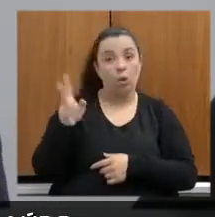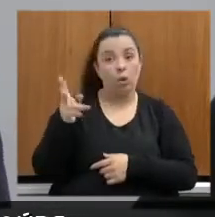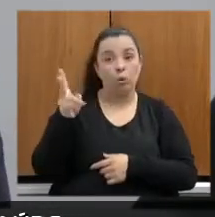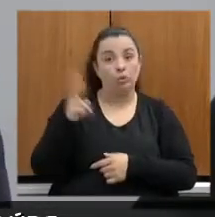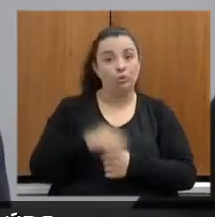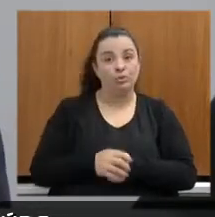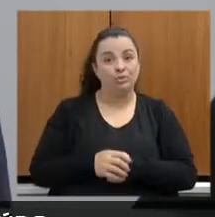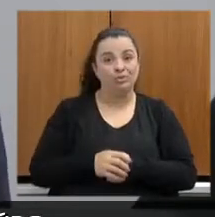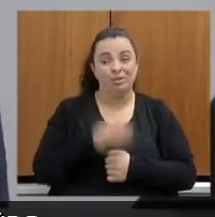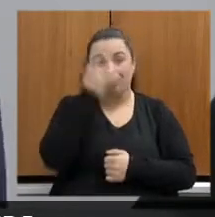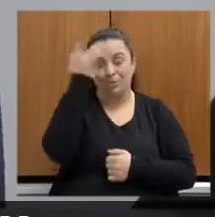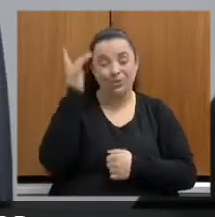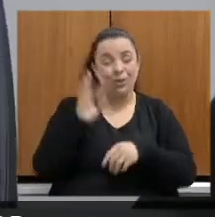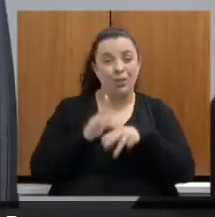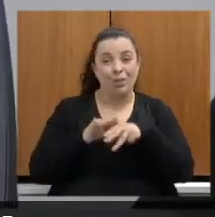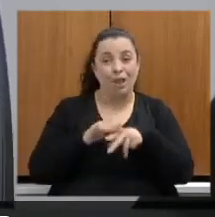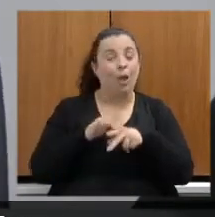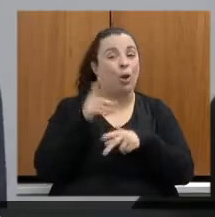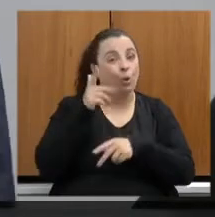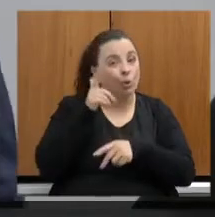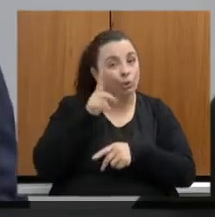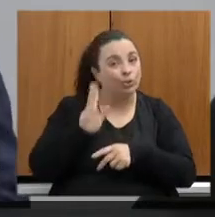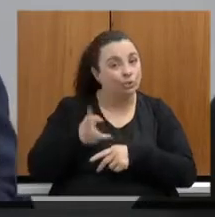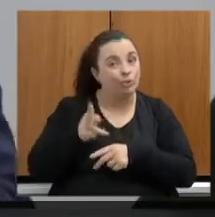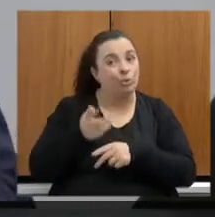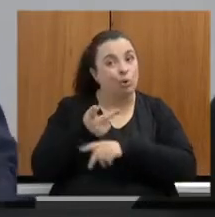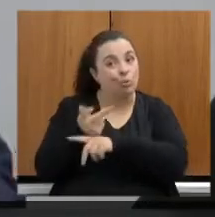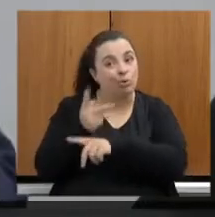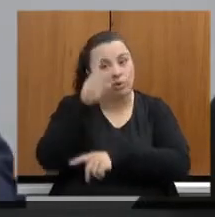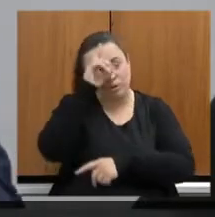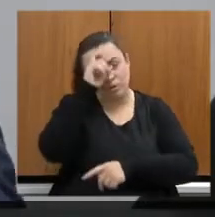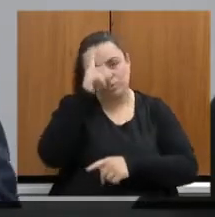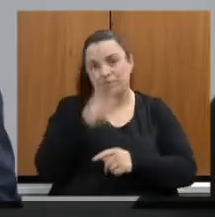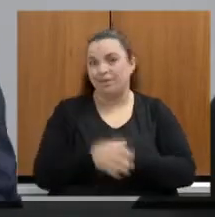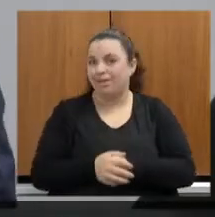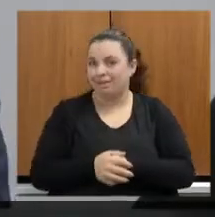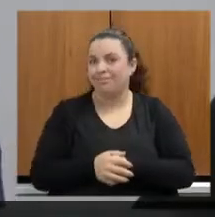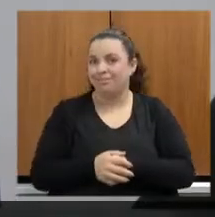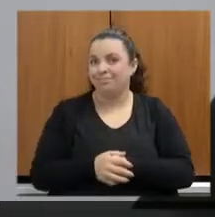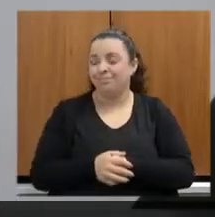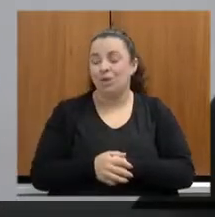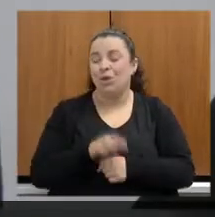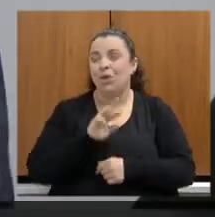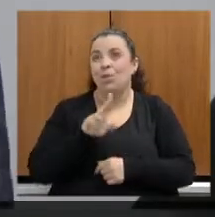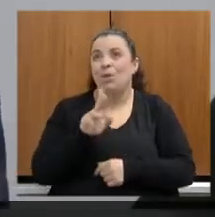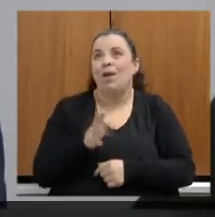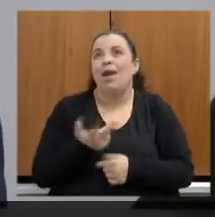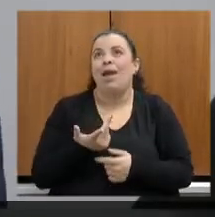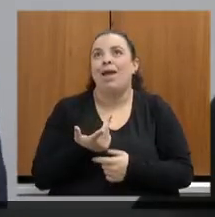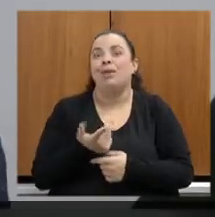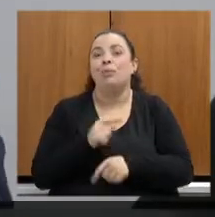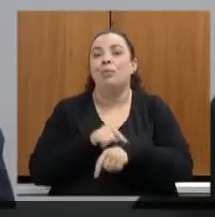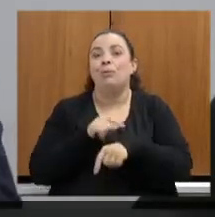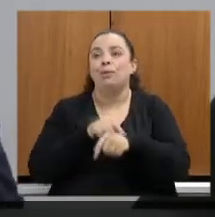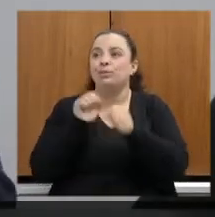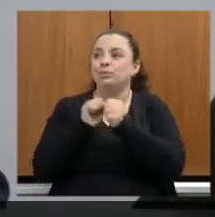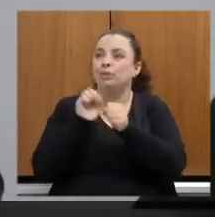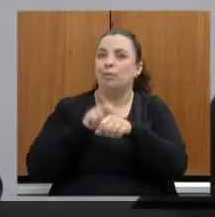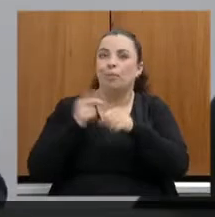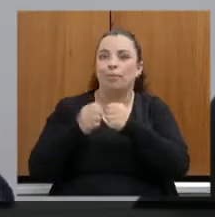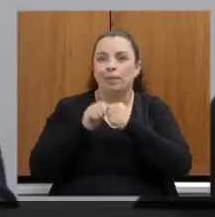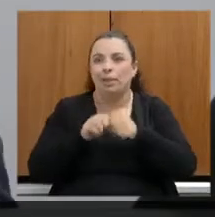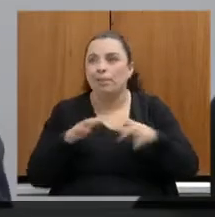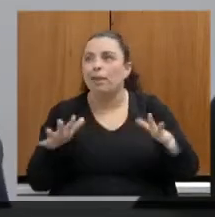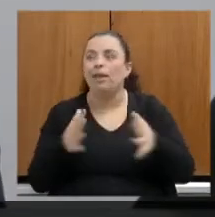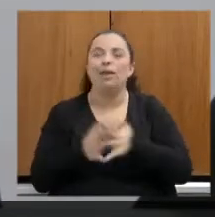e é óbvio que não é só na nas extremas emergências que haja uma compreensão uma